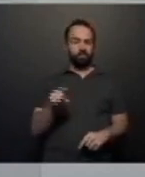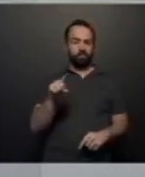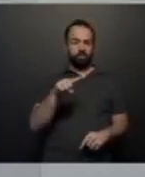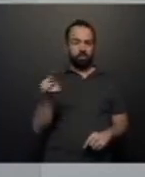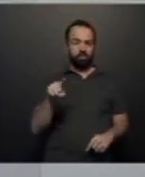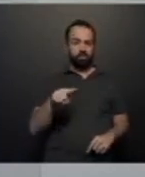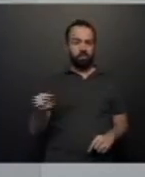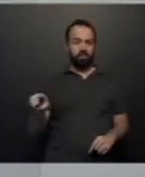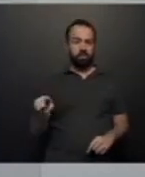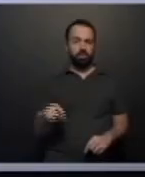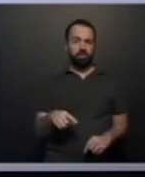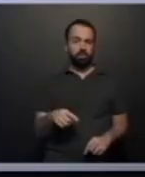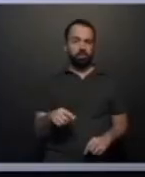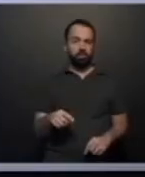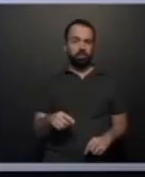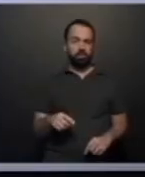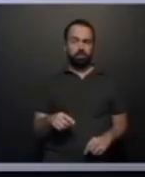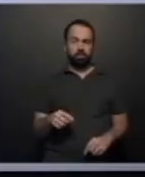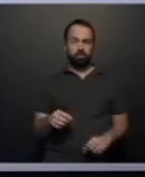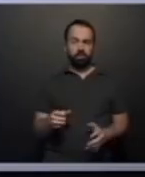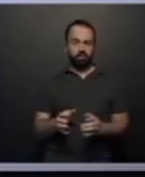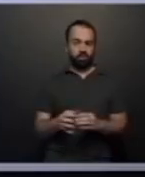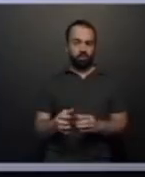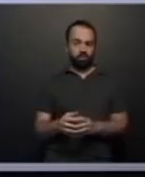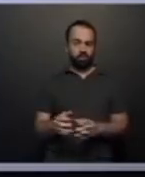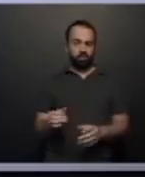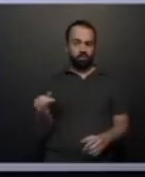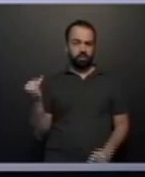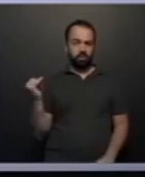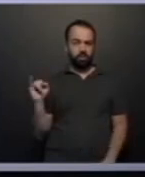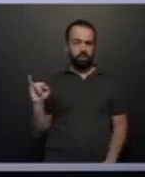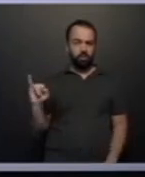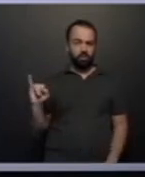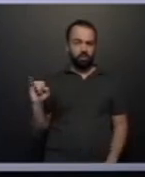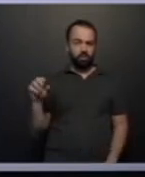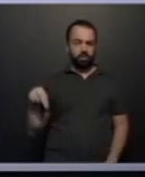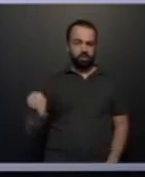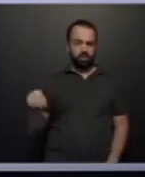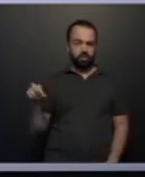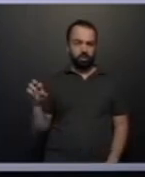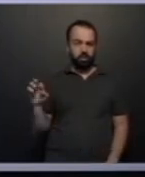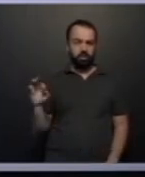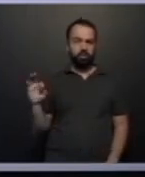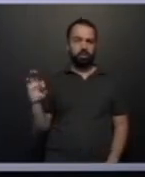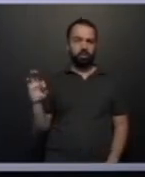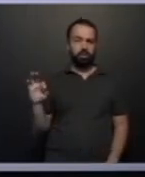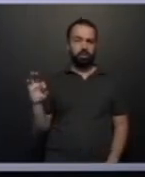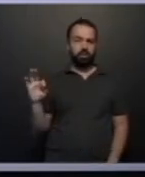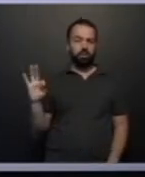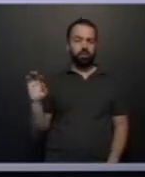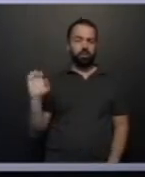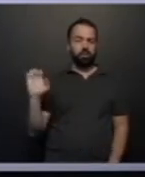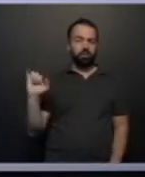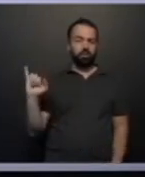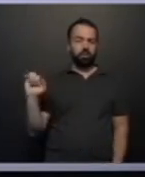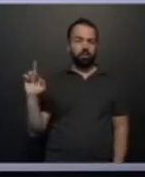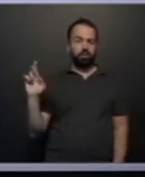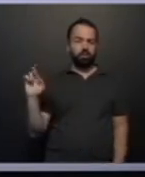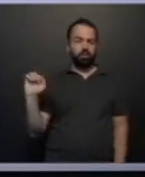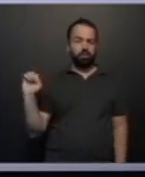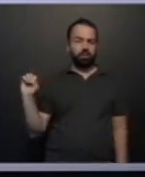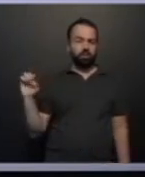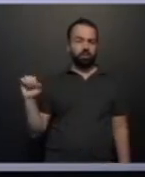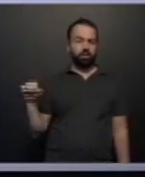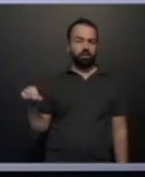Nós temos o Z, que representa o conjunto dos números inteiros. Os números inteiros já entram os